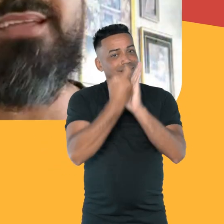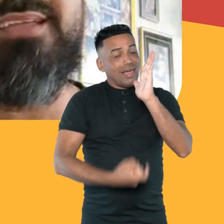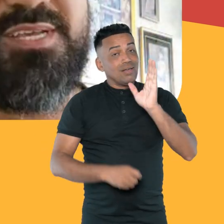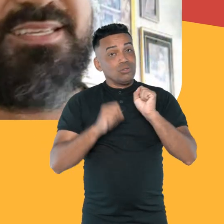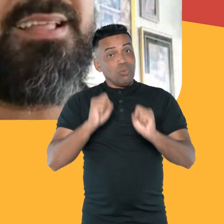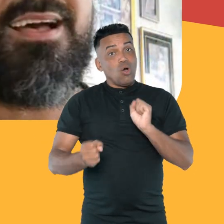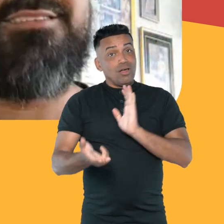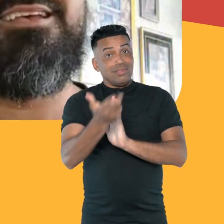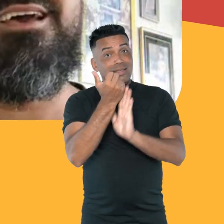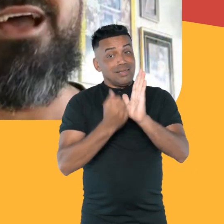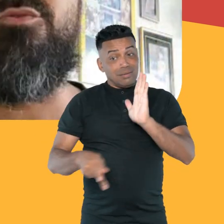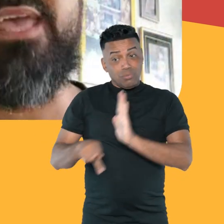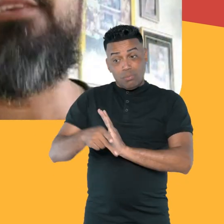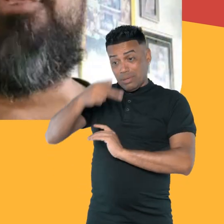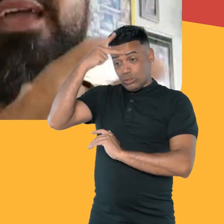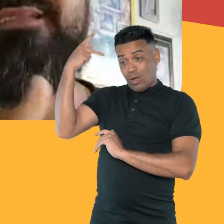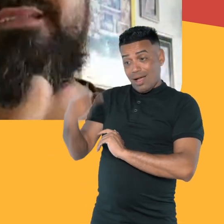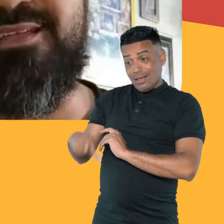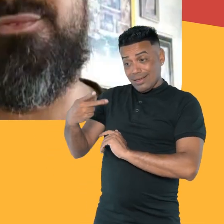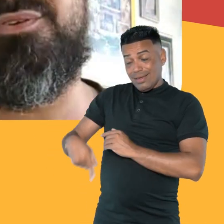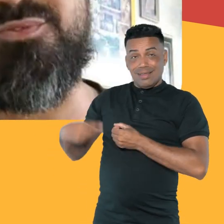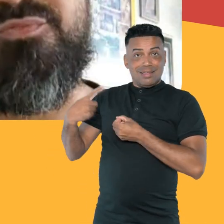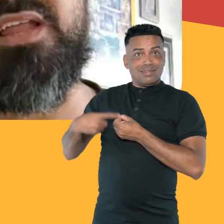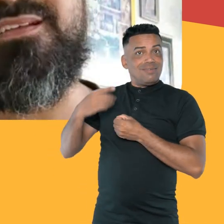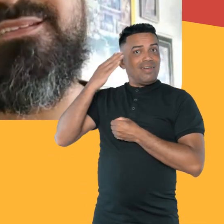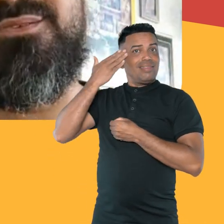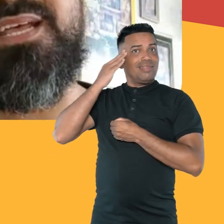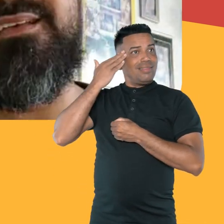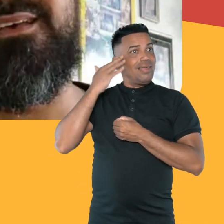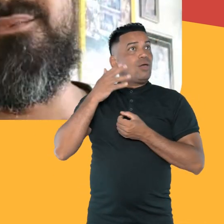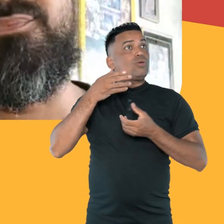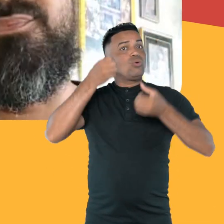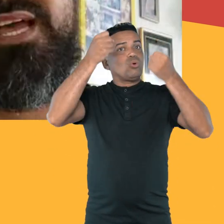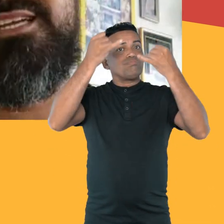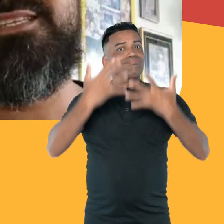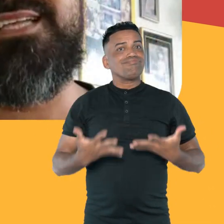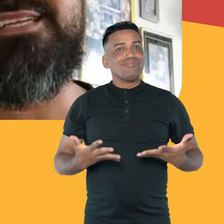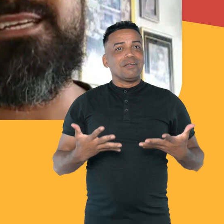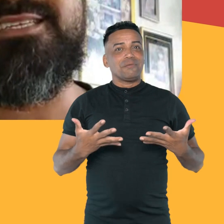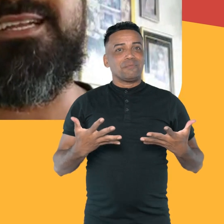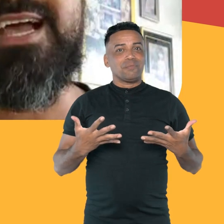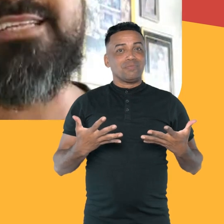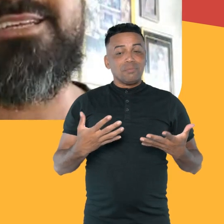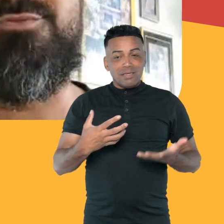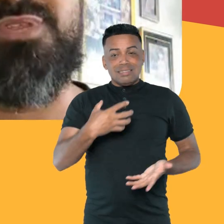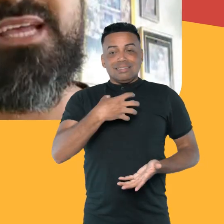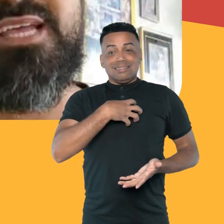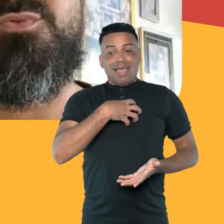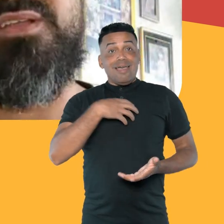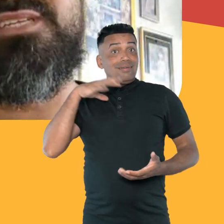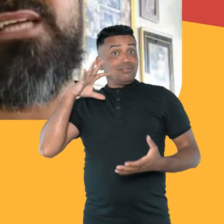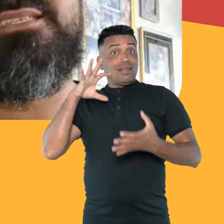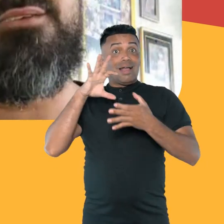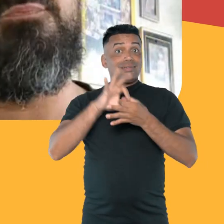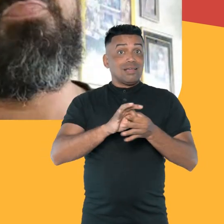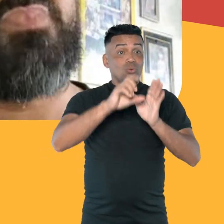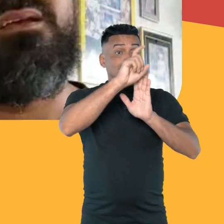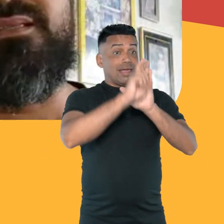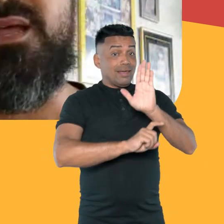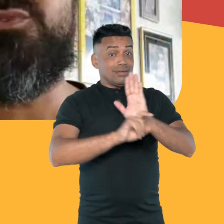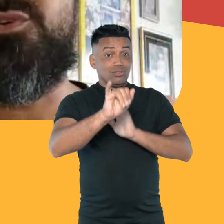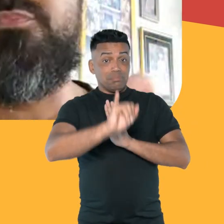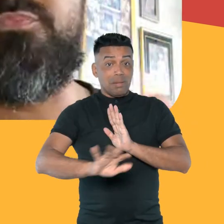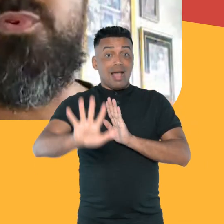ilustrado por alguém da minha cidade, alguém que vai entender do que eu estou falando, né? Porque a gente sente essa ligação do texto com a